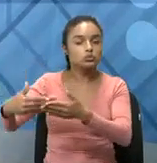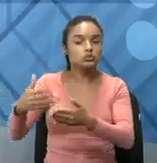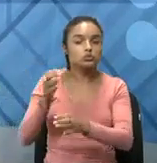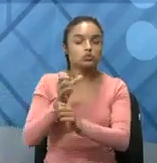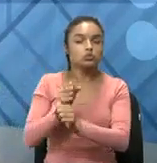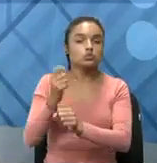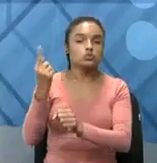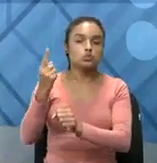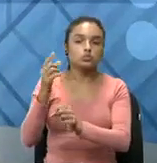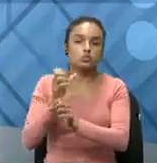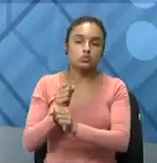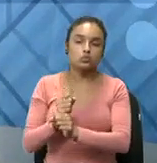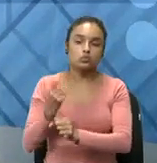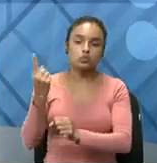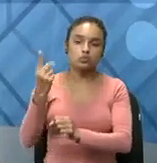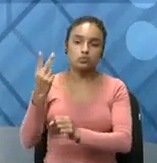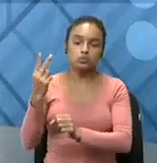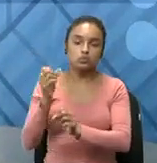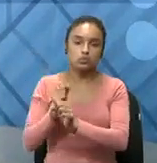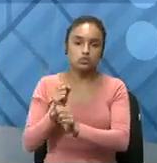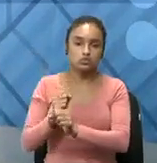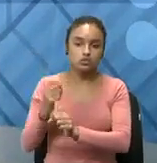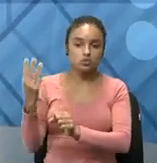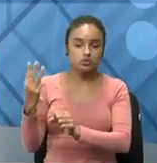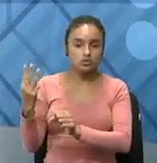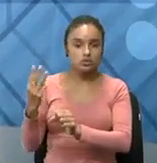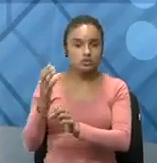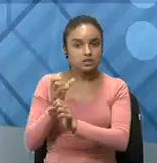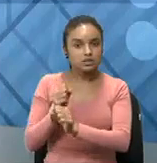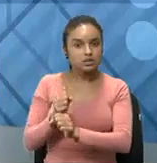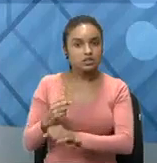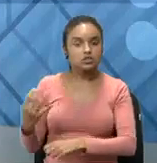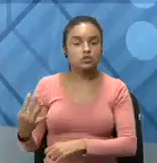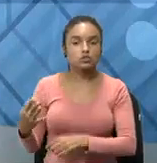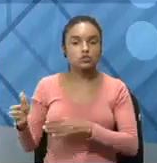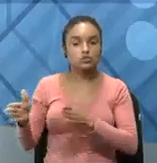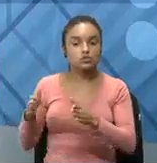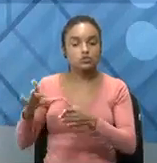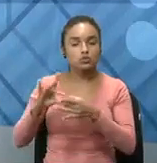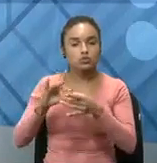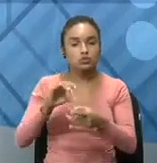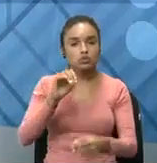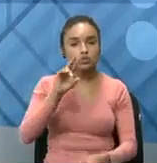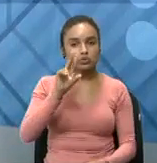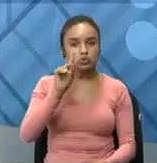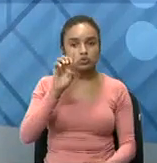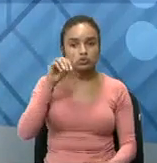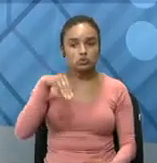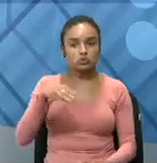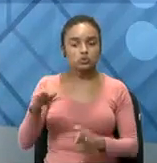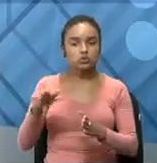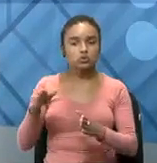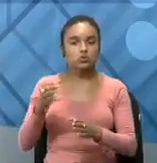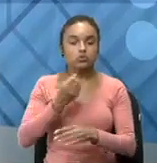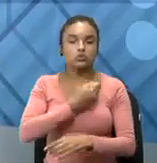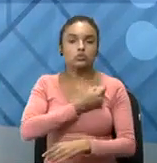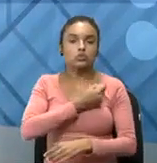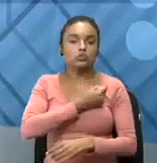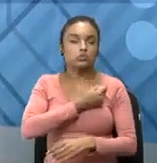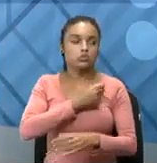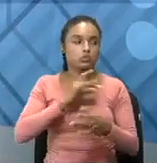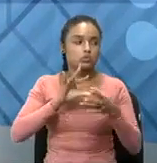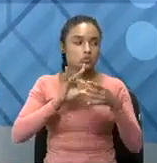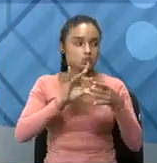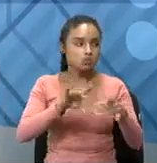quanto em cálculo 2, quanto em cálculo 3. Aqui em cálculo 4, essa ordem, essa numeração dessas disciplinas